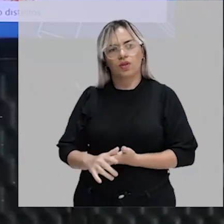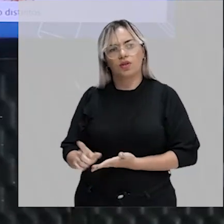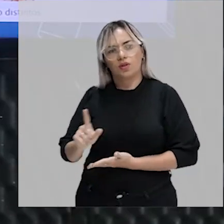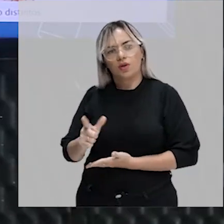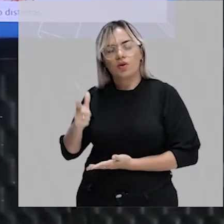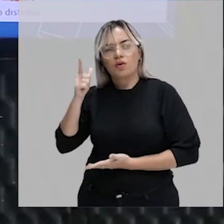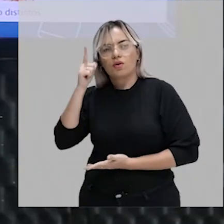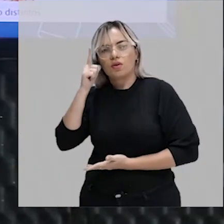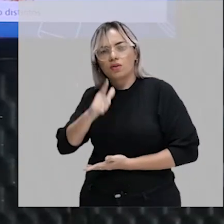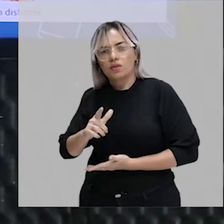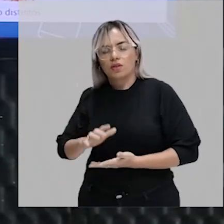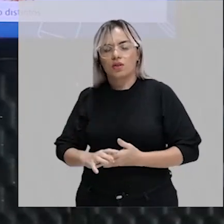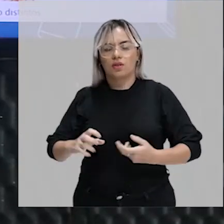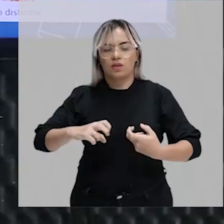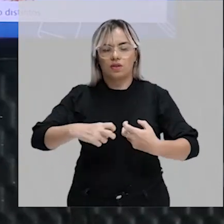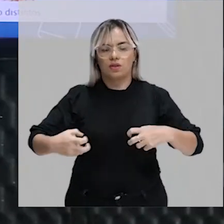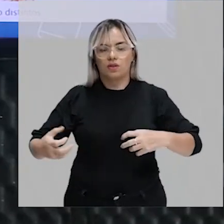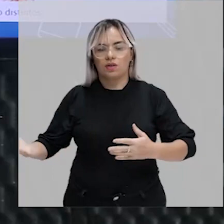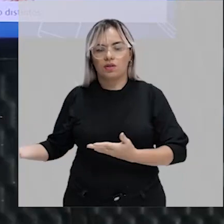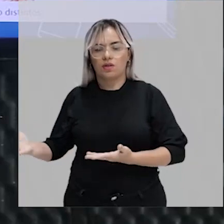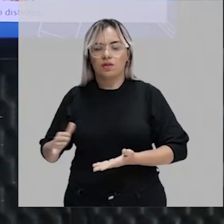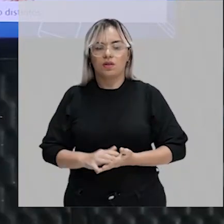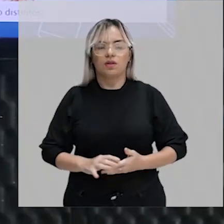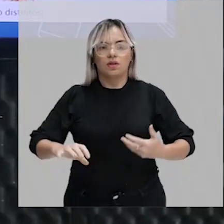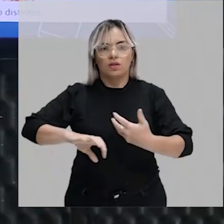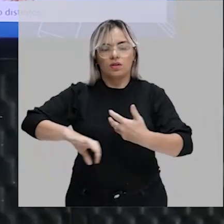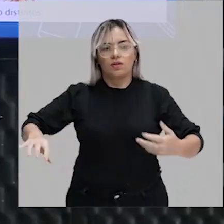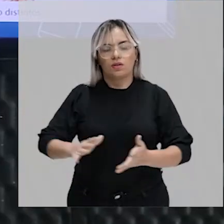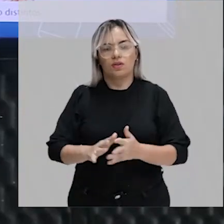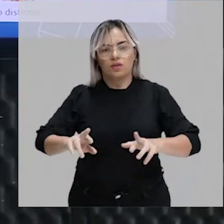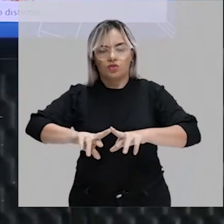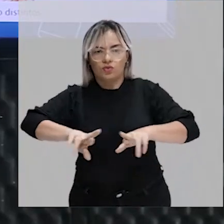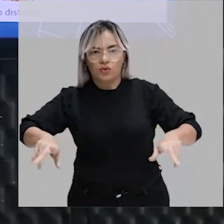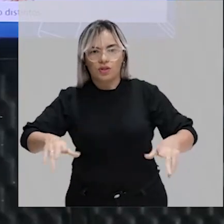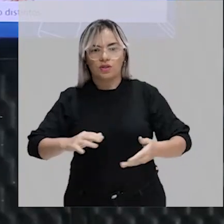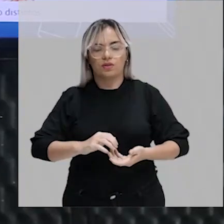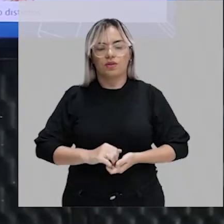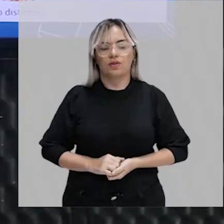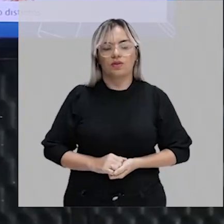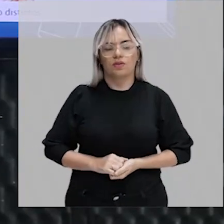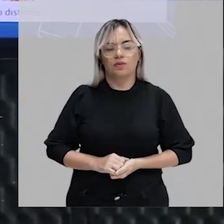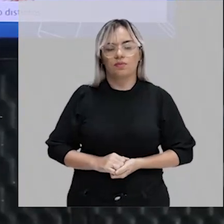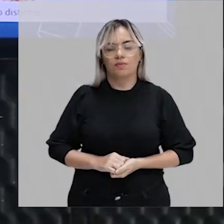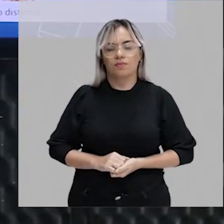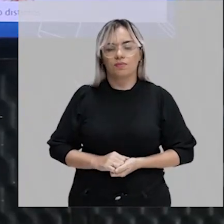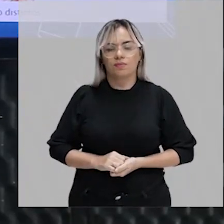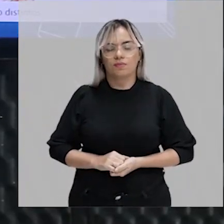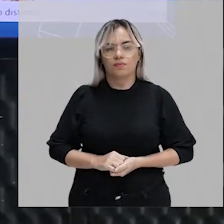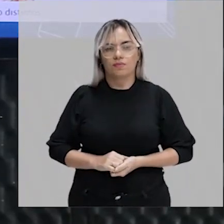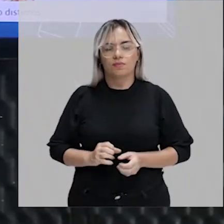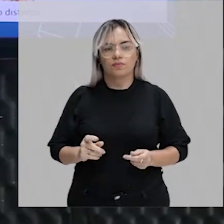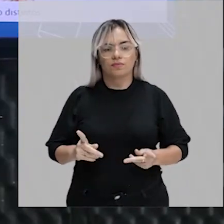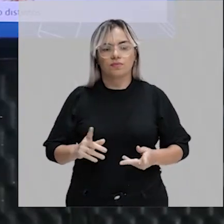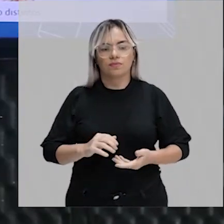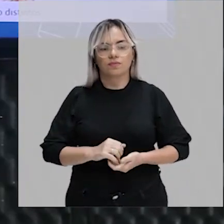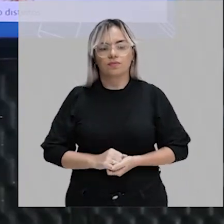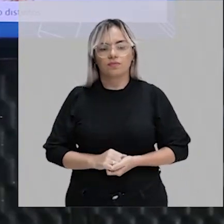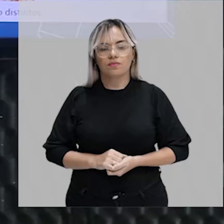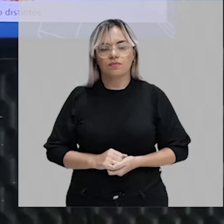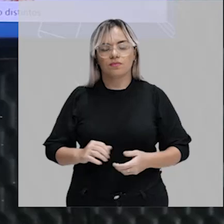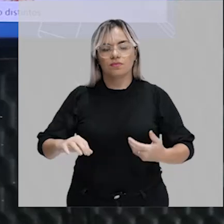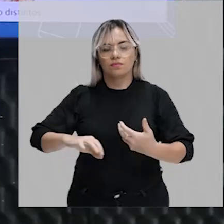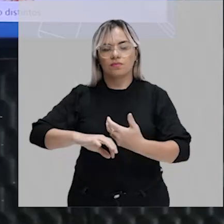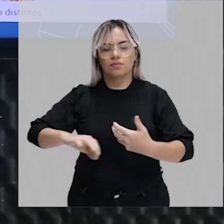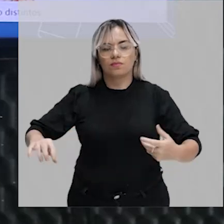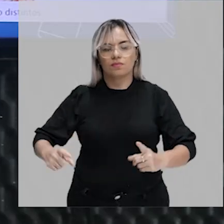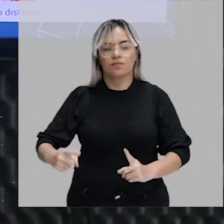Então, o leão e o tigre estão isolados por ocupar habitats muito distintos, muito diferentes. Beleza? Então, esse é o